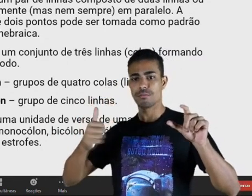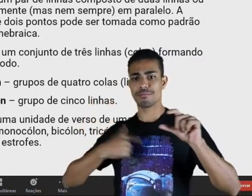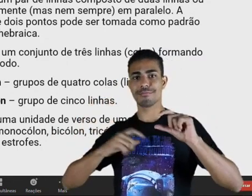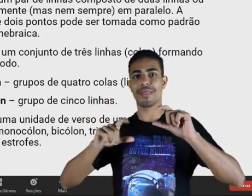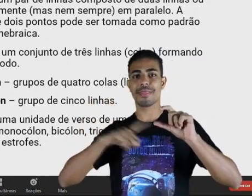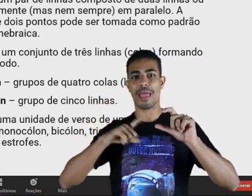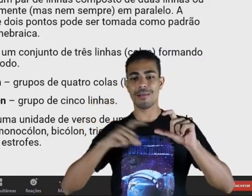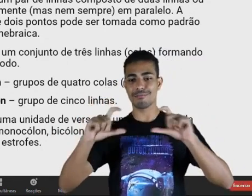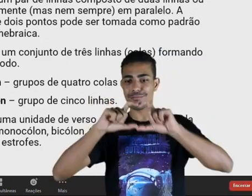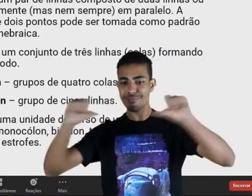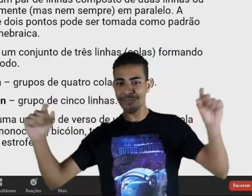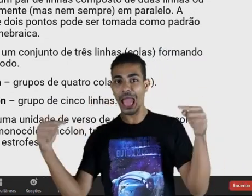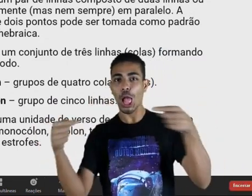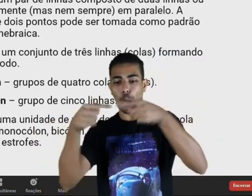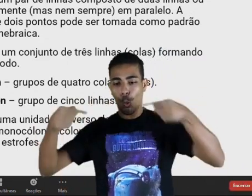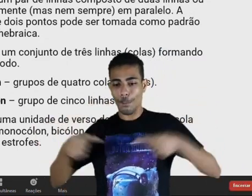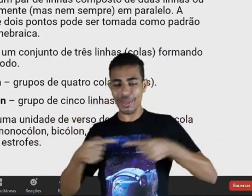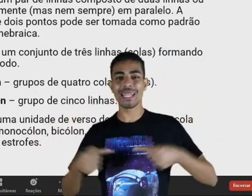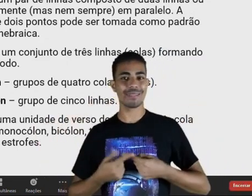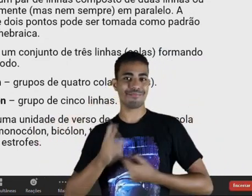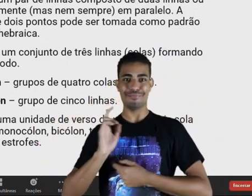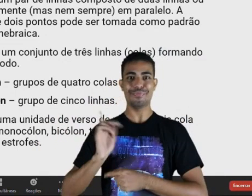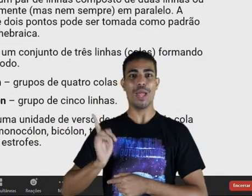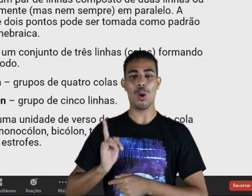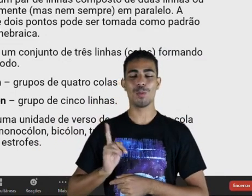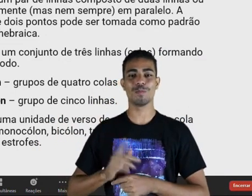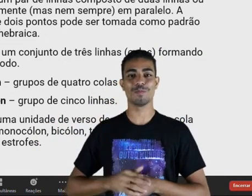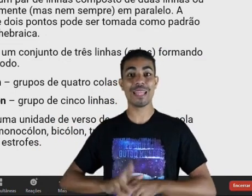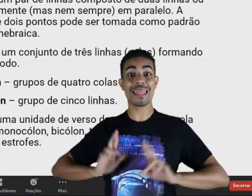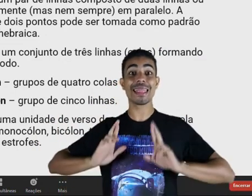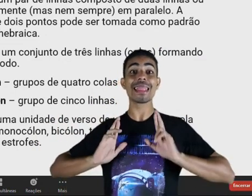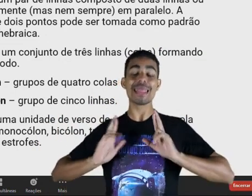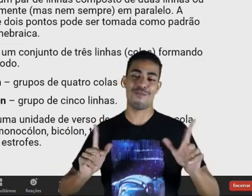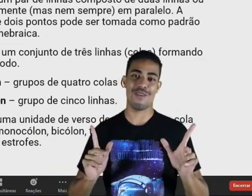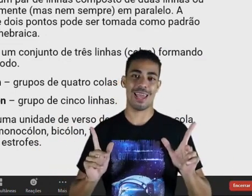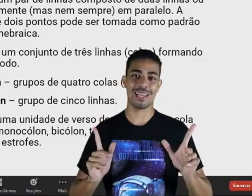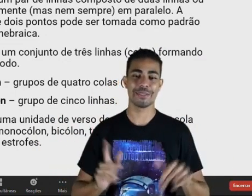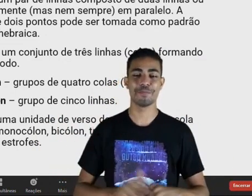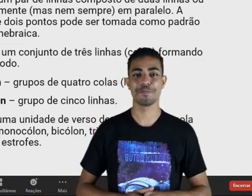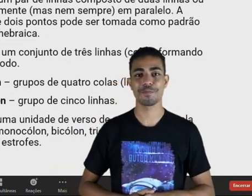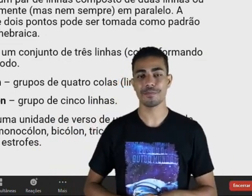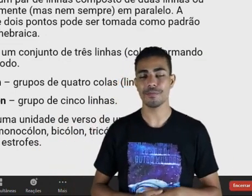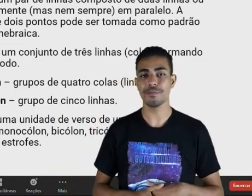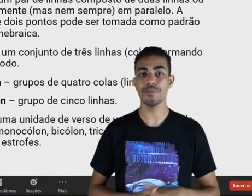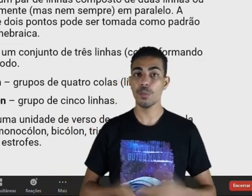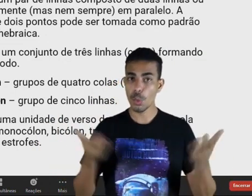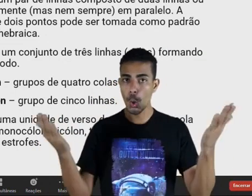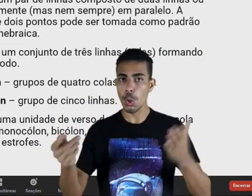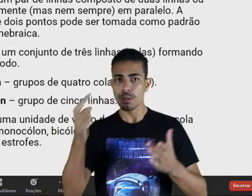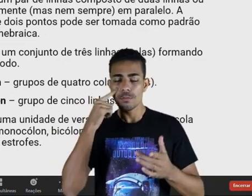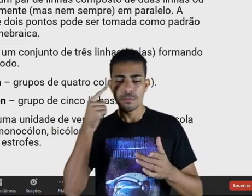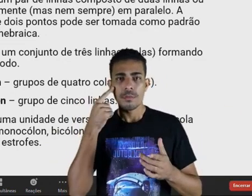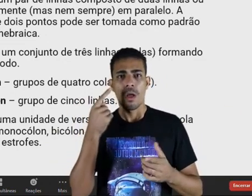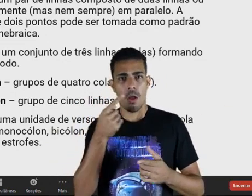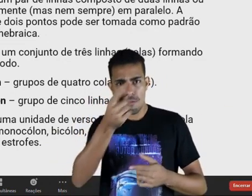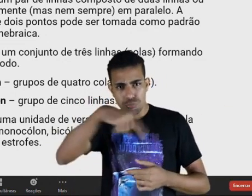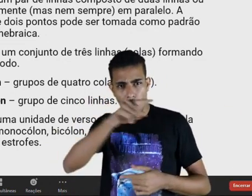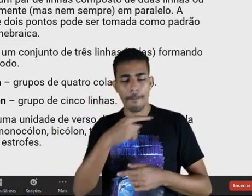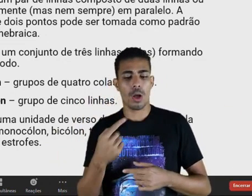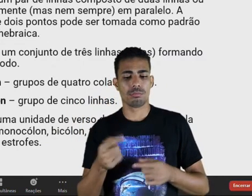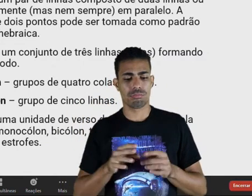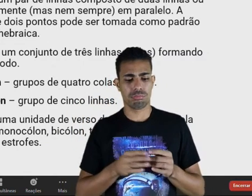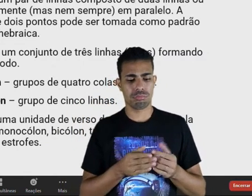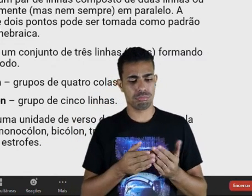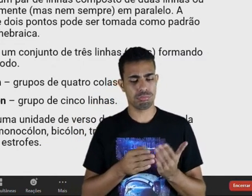pelo paralelismo de ideias. Sabem por quê? É porque hoje você pode acompanhar o que eu estou falando aqui